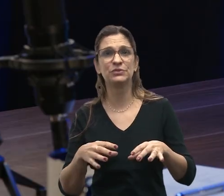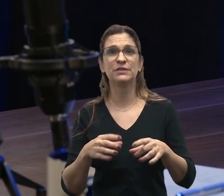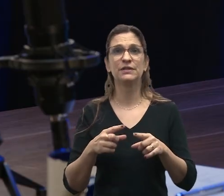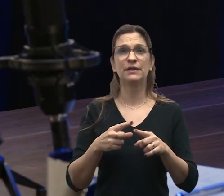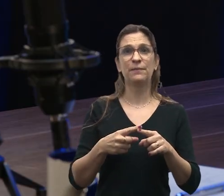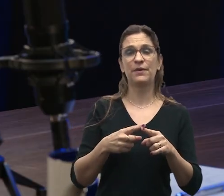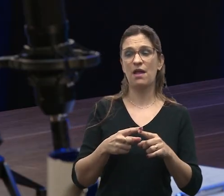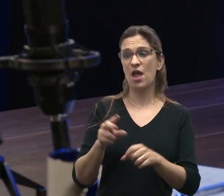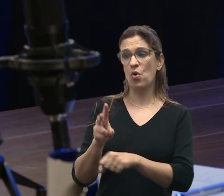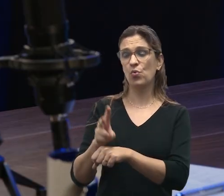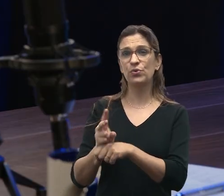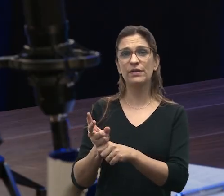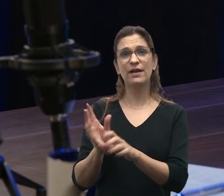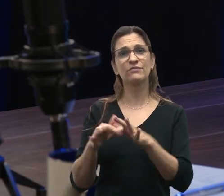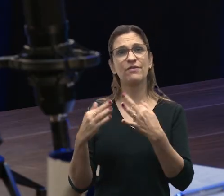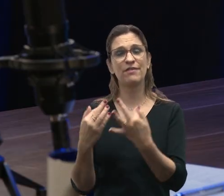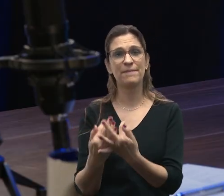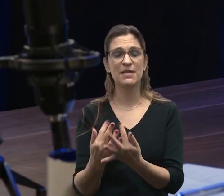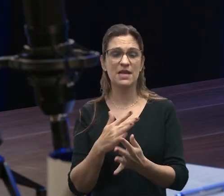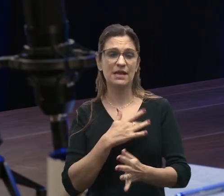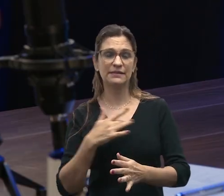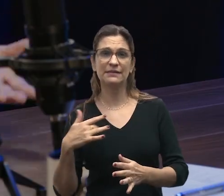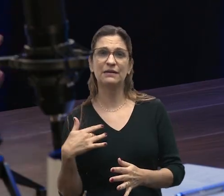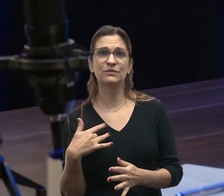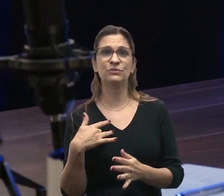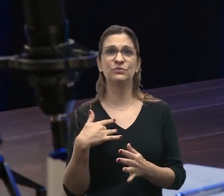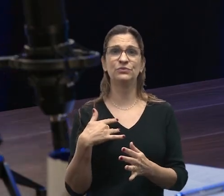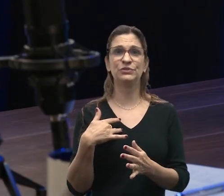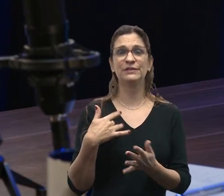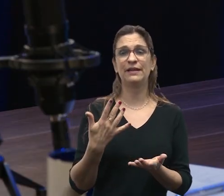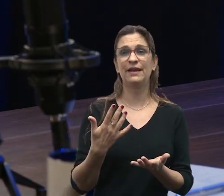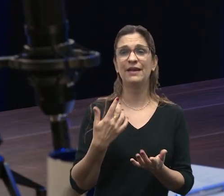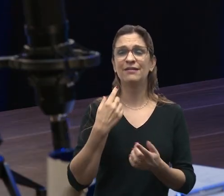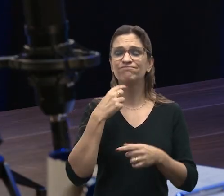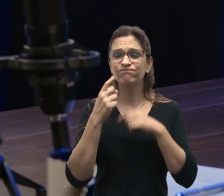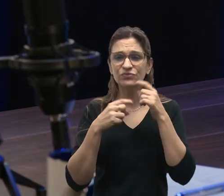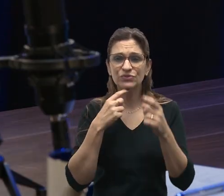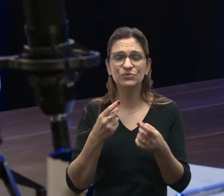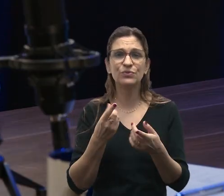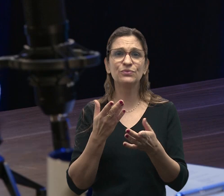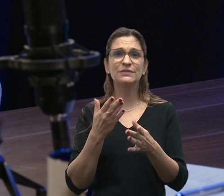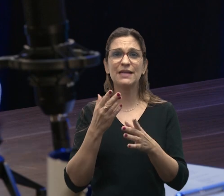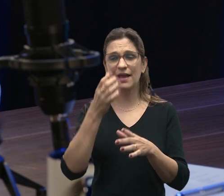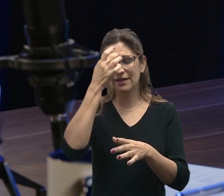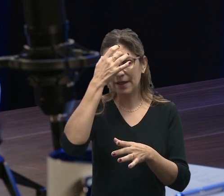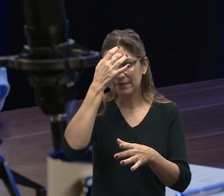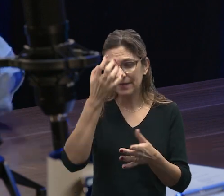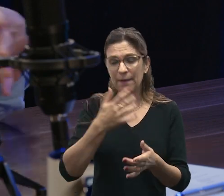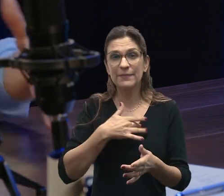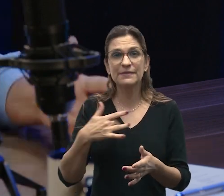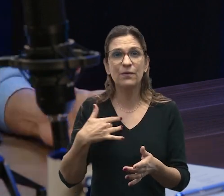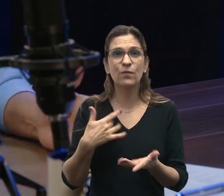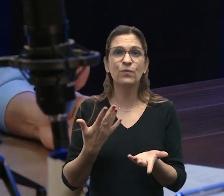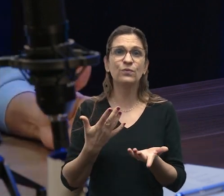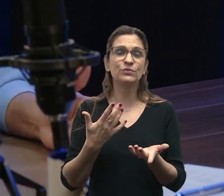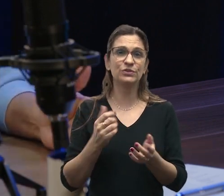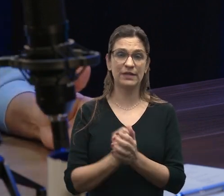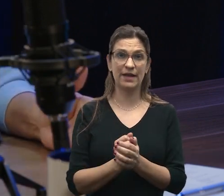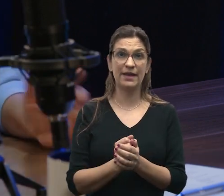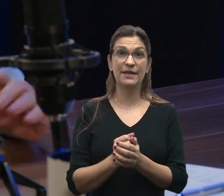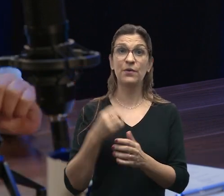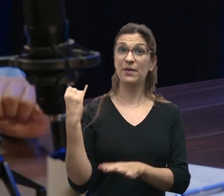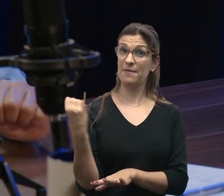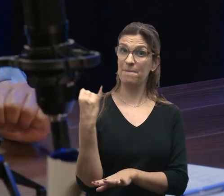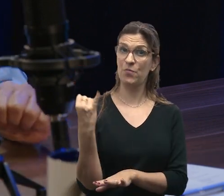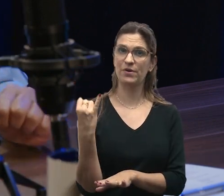nem da saúde dele, sabe? Nem da saúde física, nem da saúde mental. Então, para o servidor, é hora de reduzir a